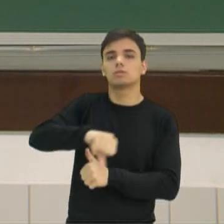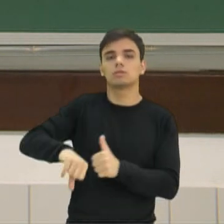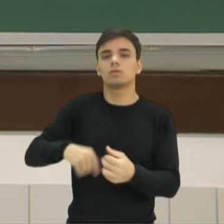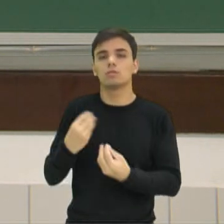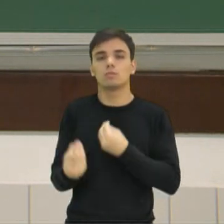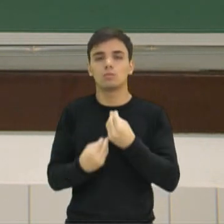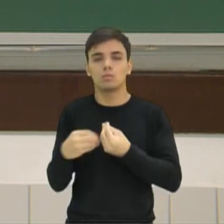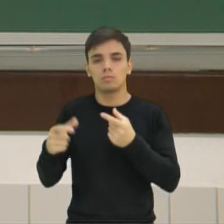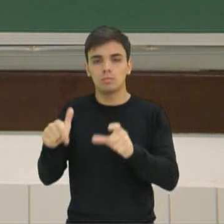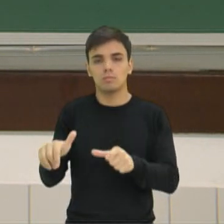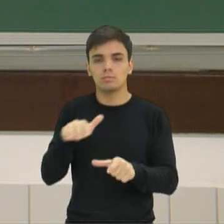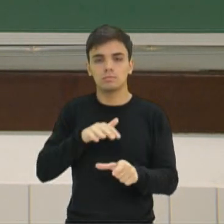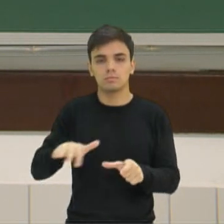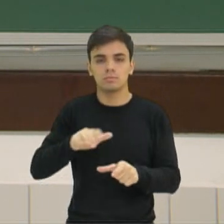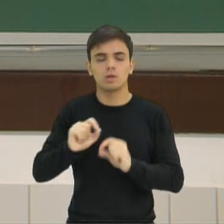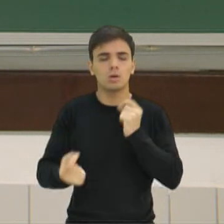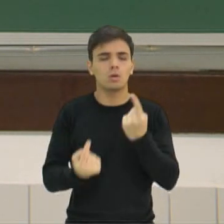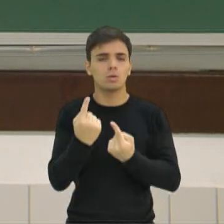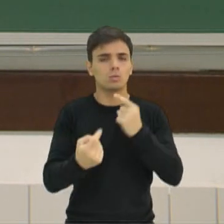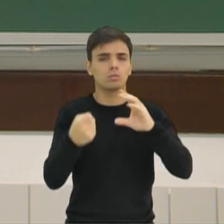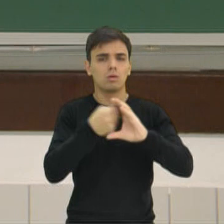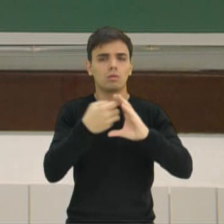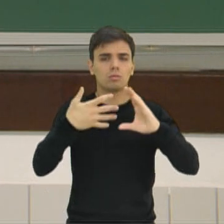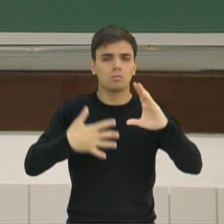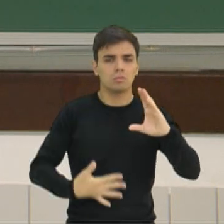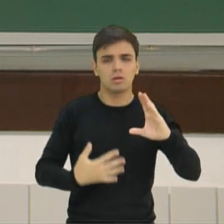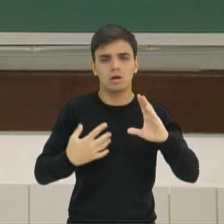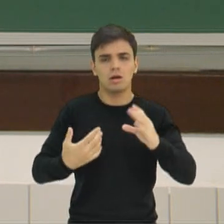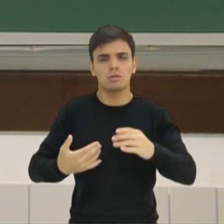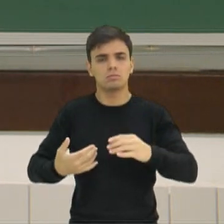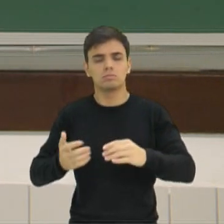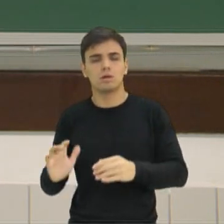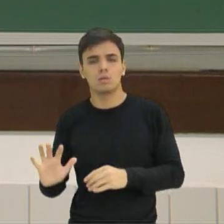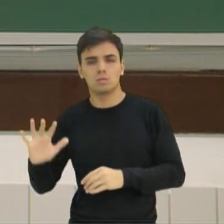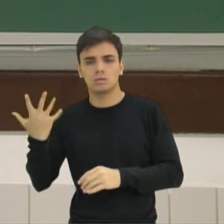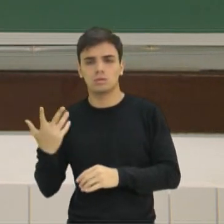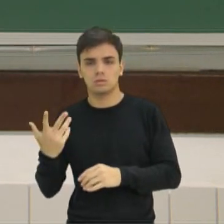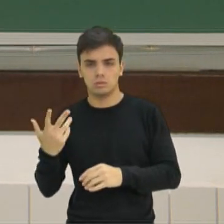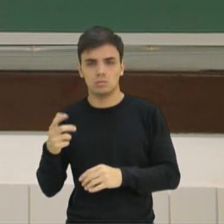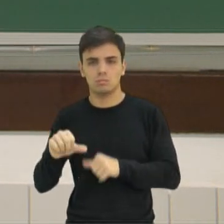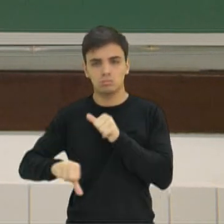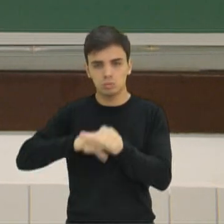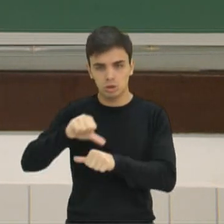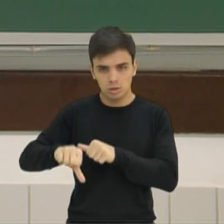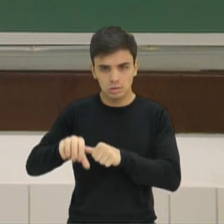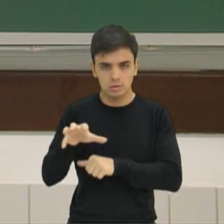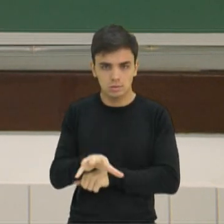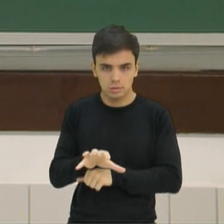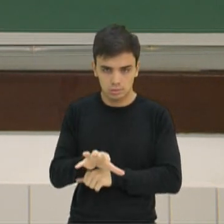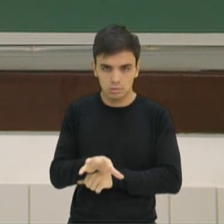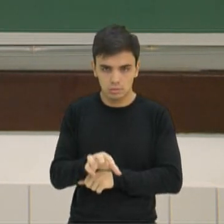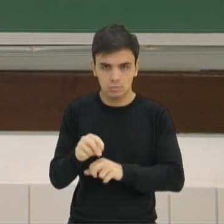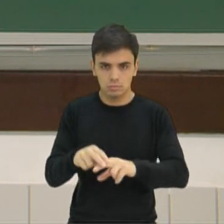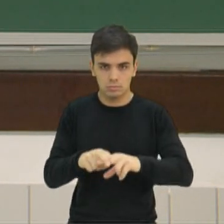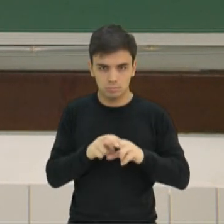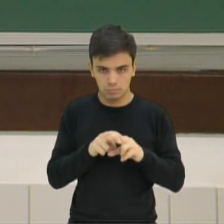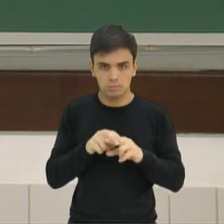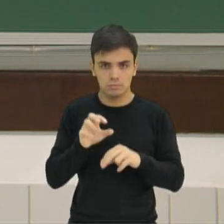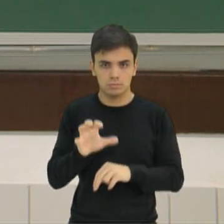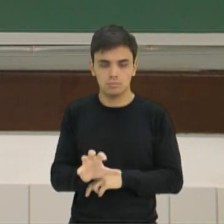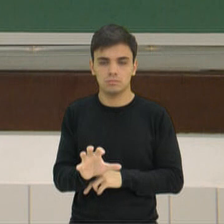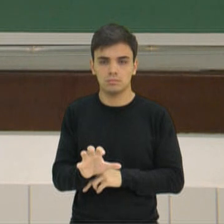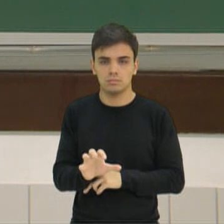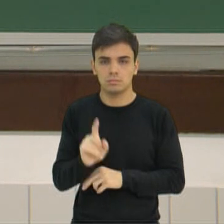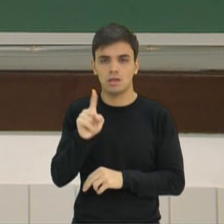natural. Que característica natural que mais sofreu com essas modificações ali nesta porção da região